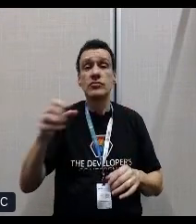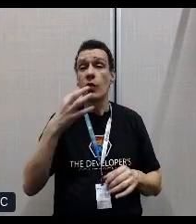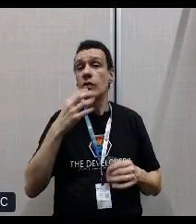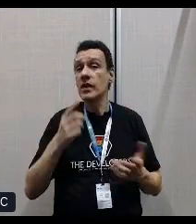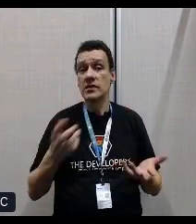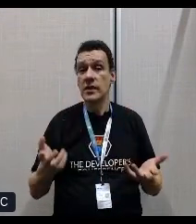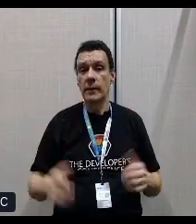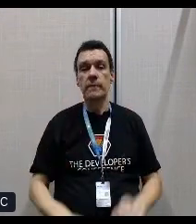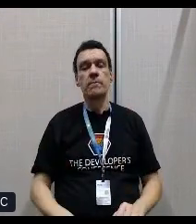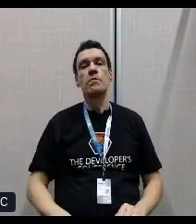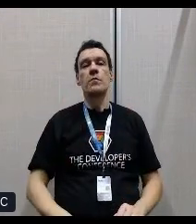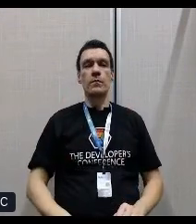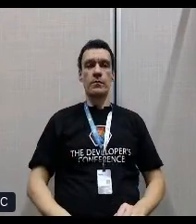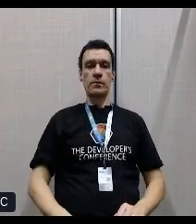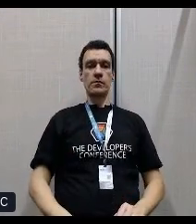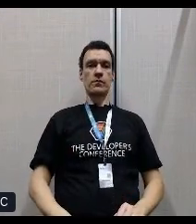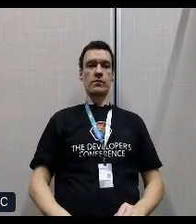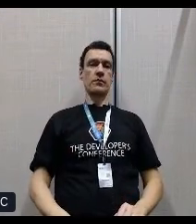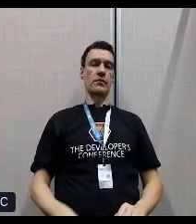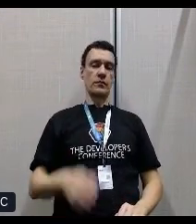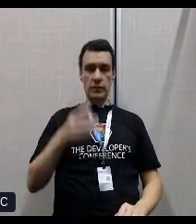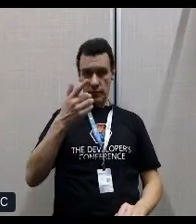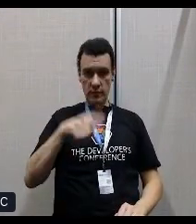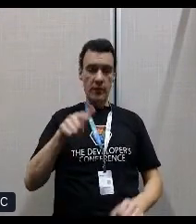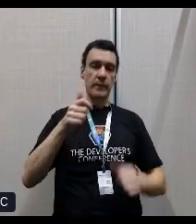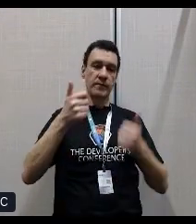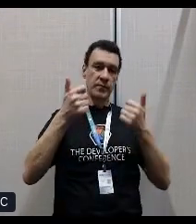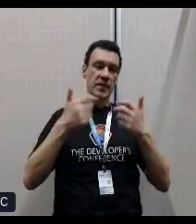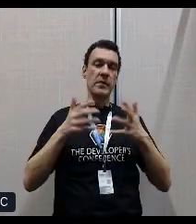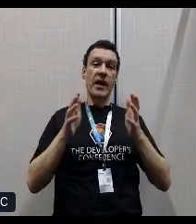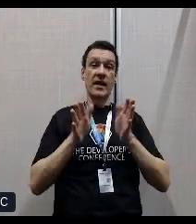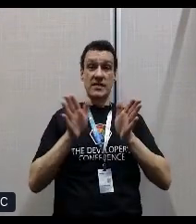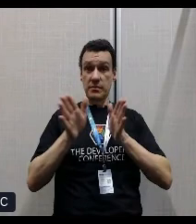de que falar sobre acessibilidade não é somente falar sobre